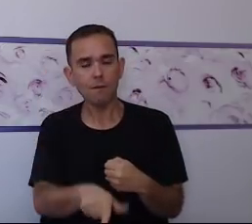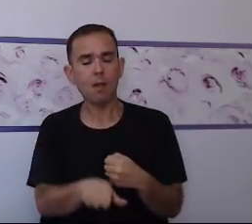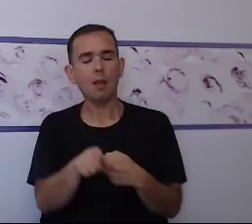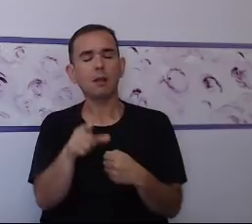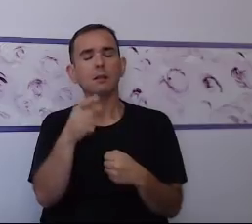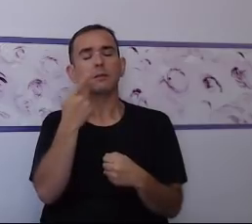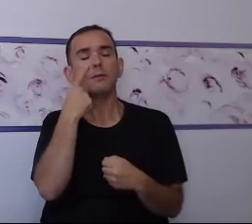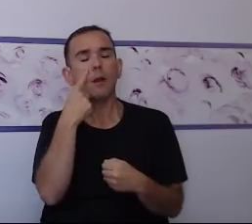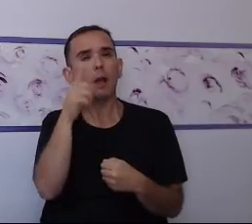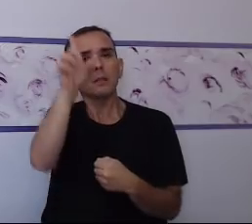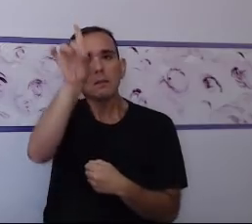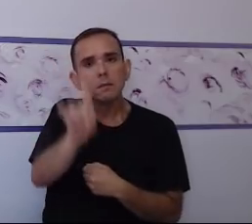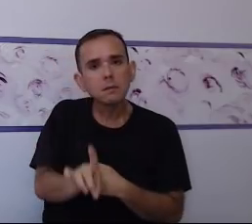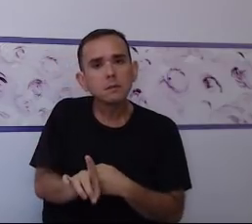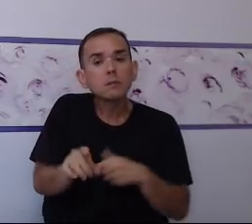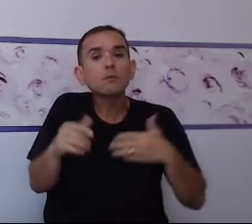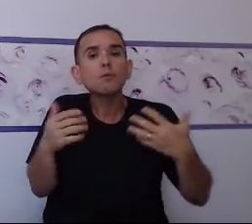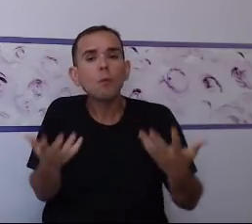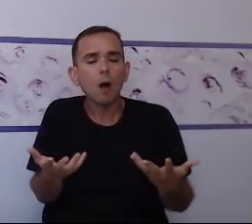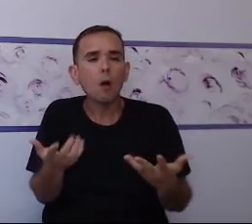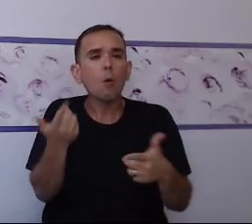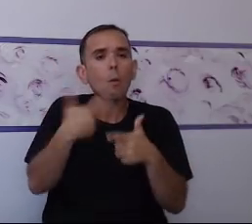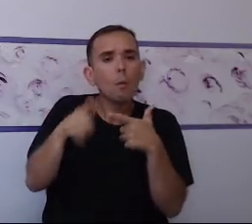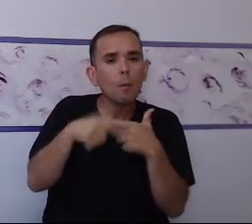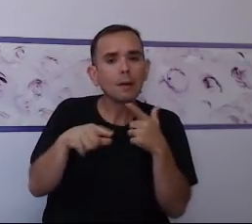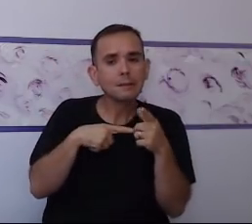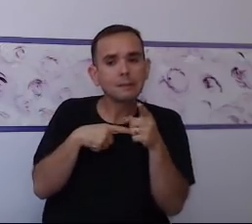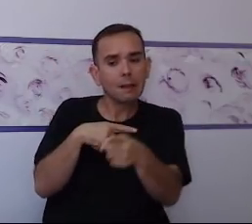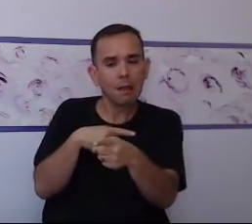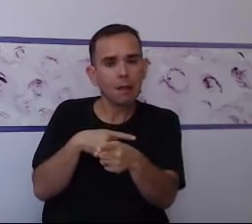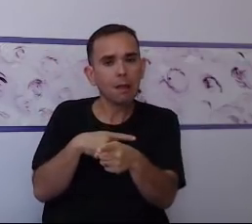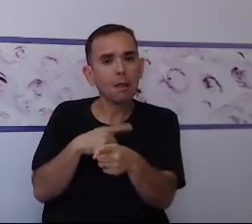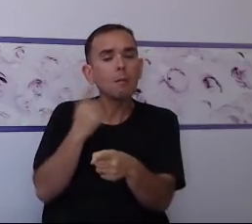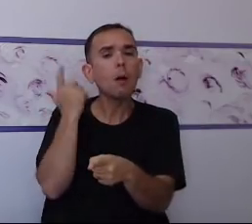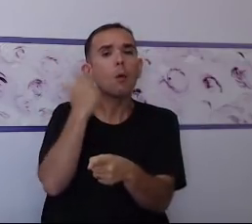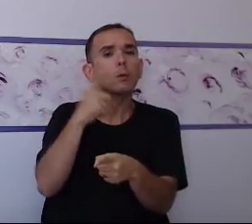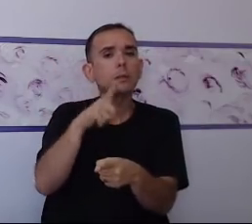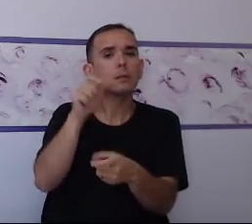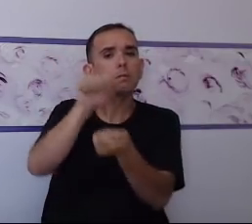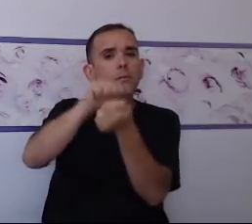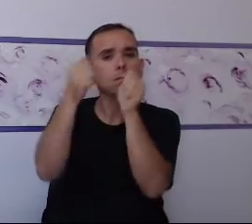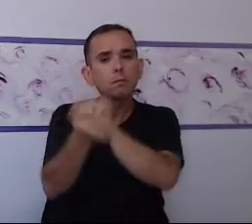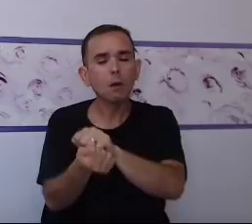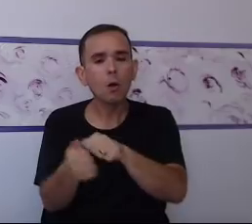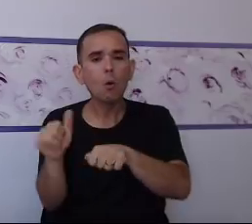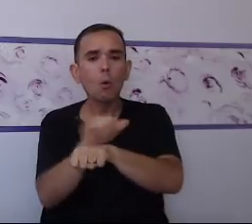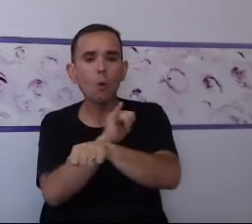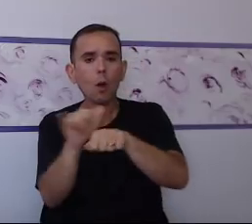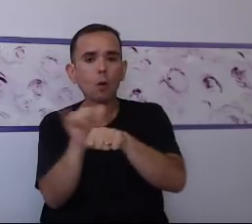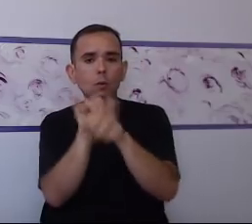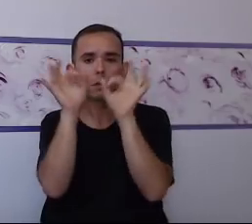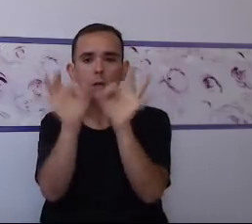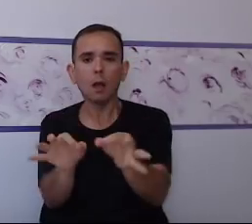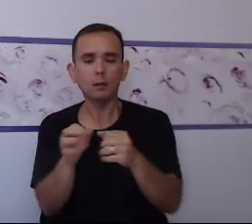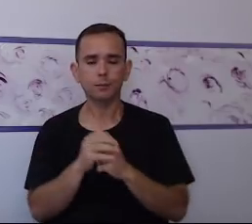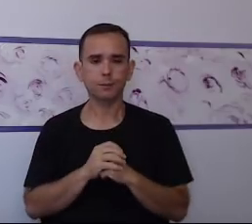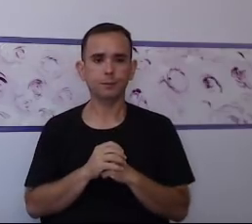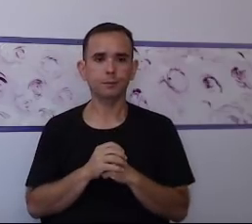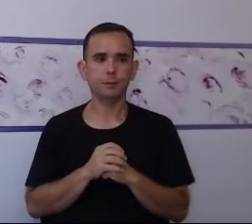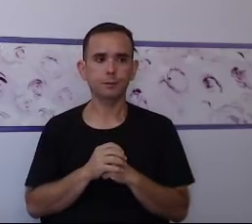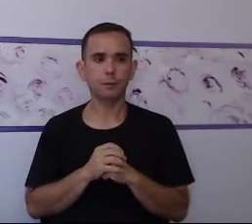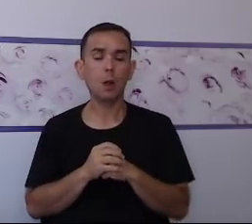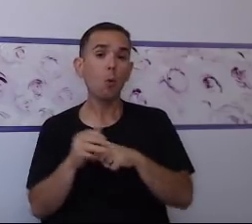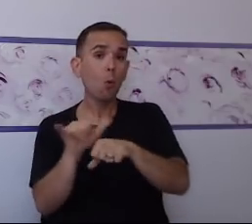da deficiência, os comprometimentos que ele tem, para a gente poder adequar o recurso correto, né?